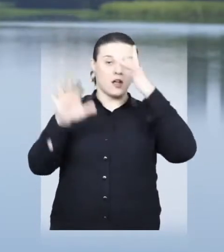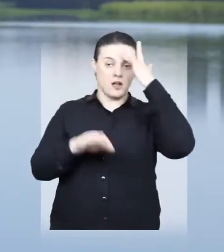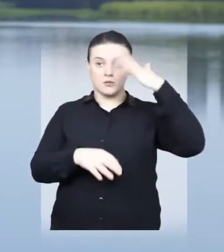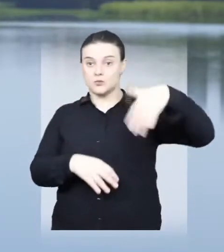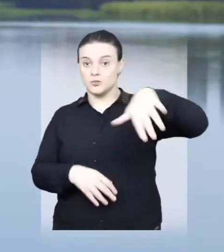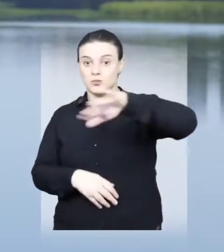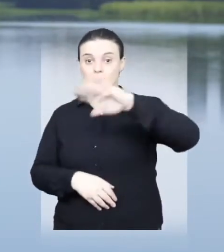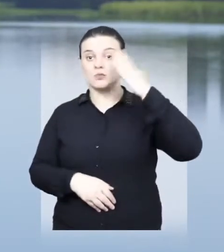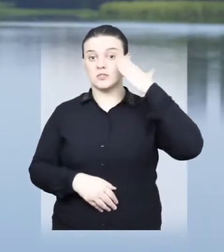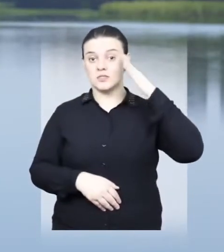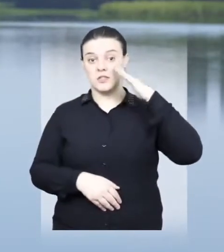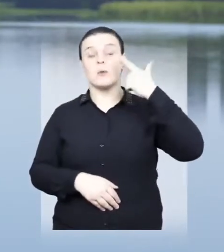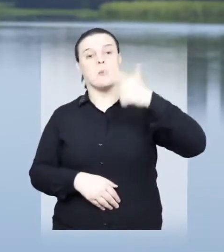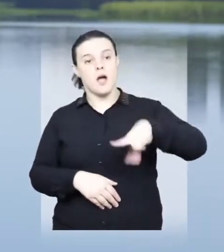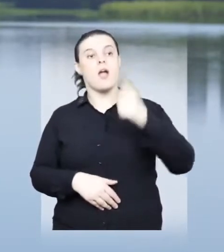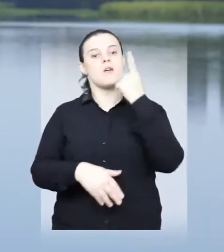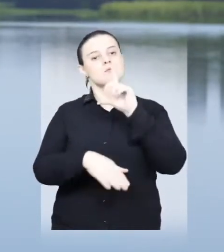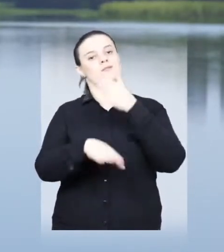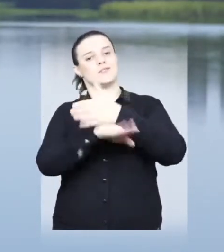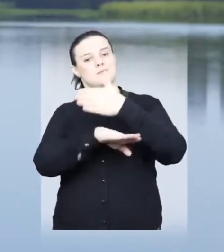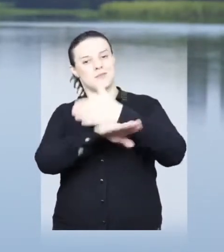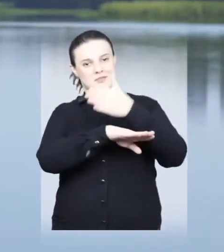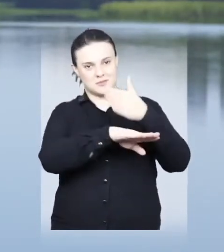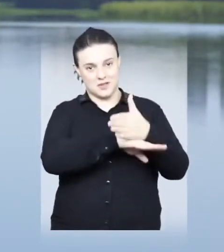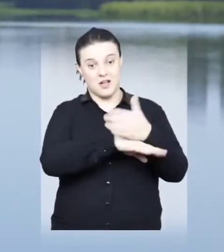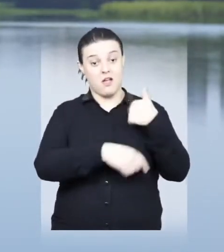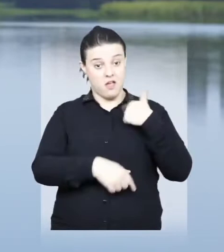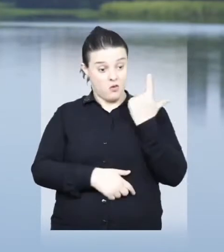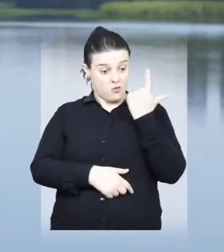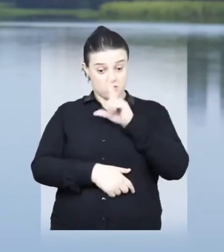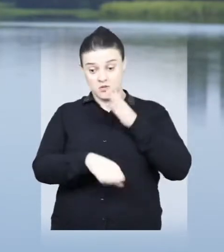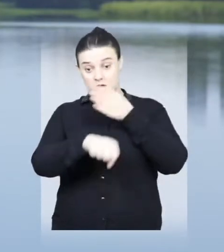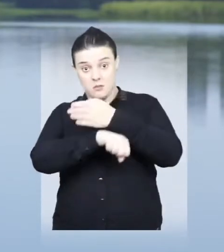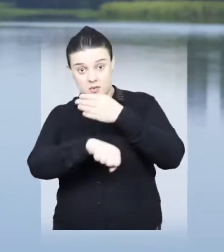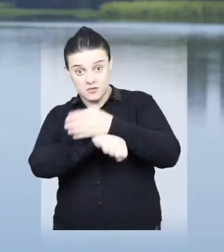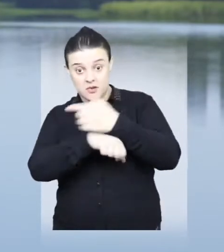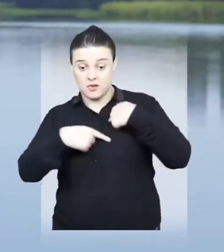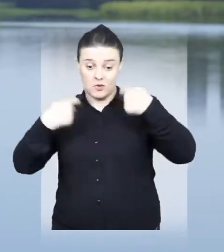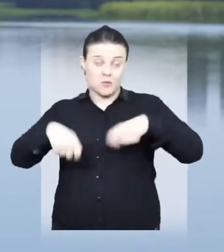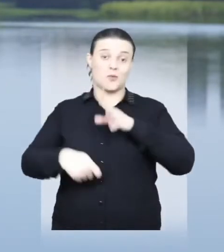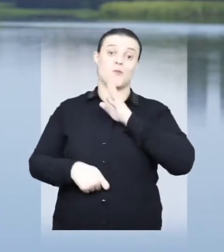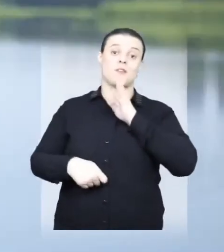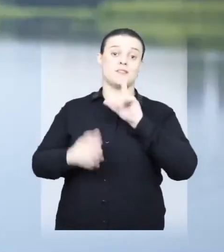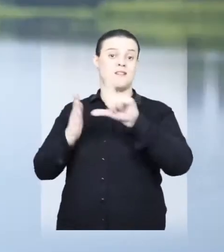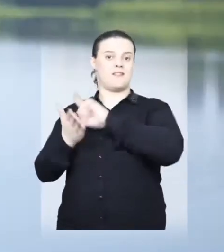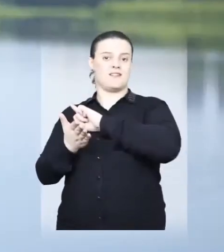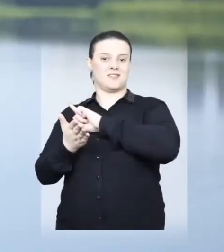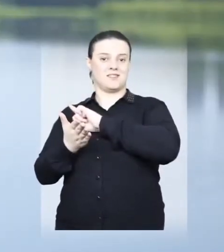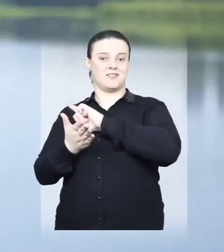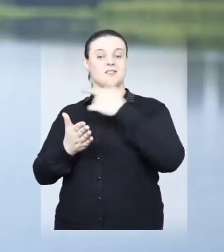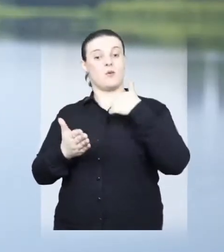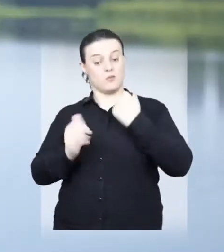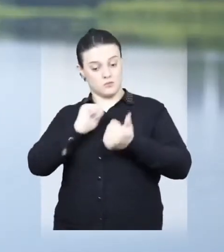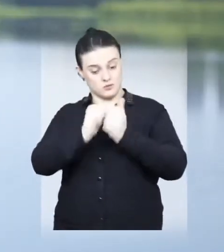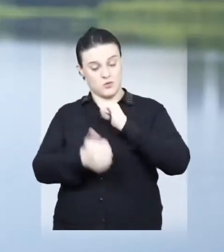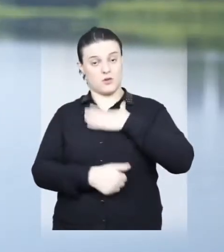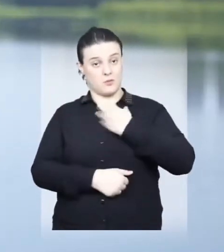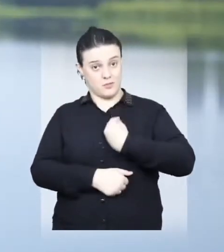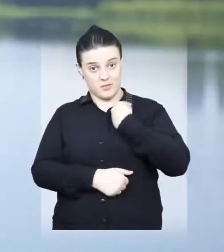pessoas cada vez mais participem. E para participar do esporte, eu preciso conhecer. O esporte na minha